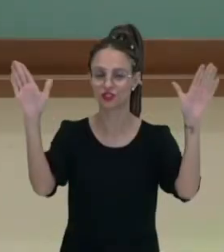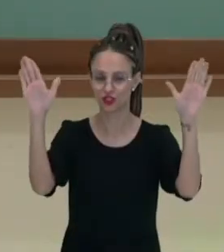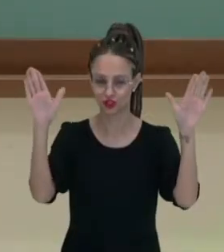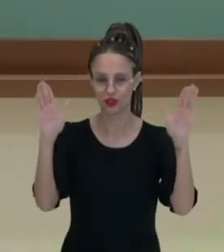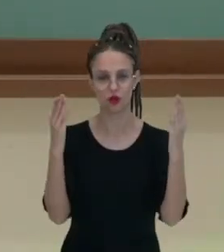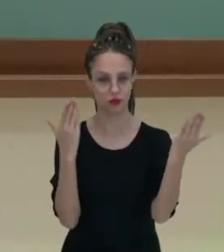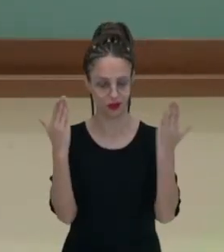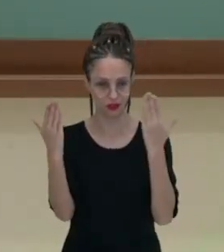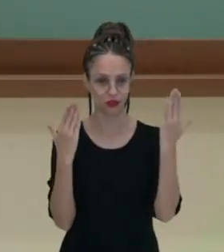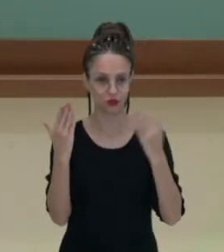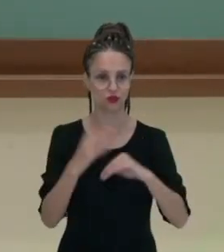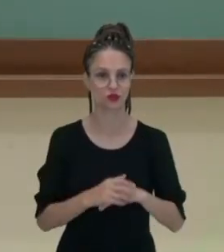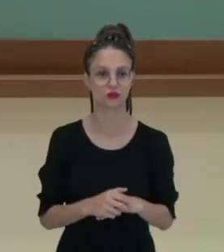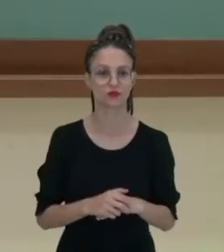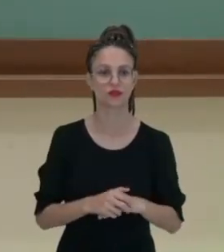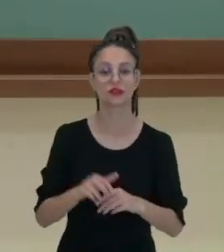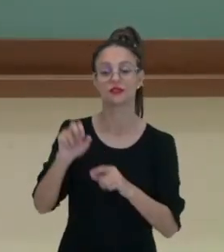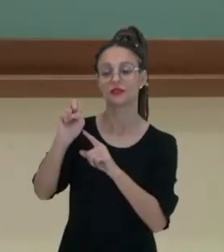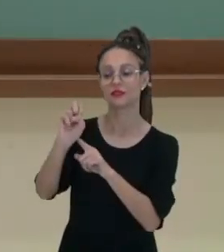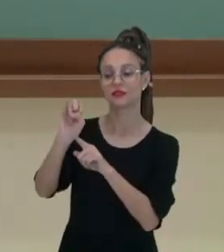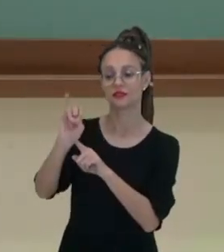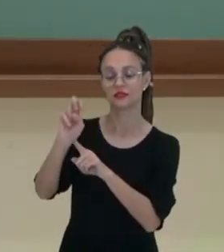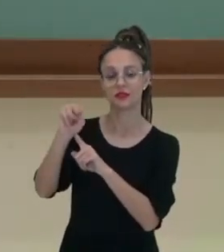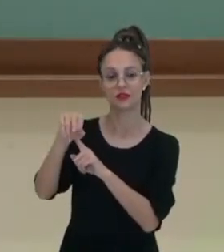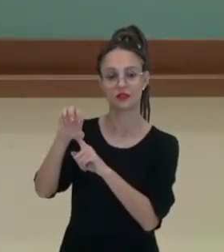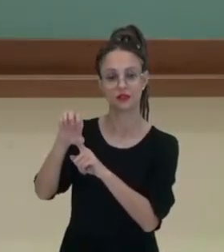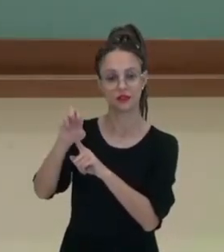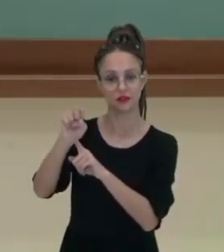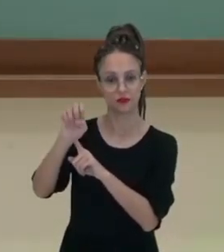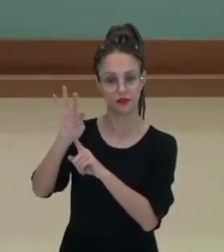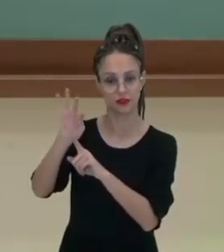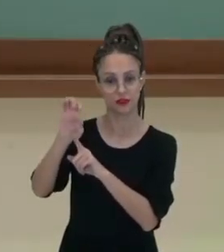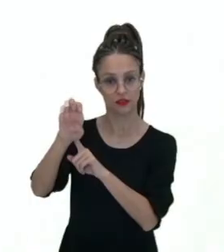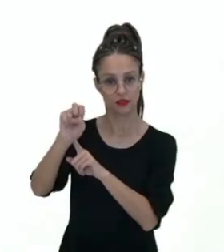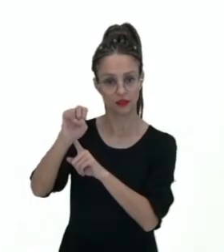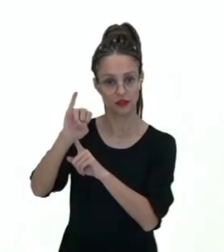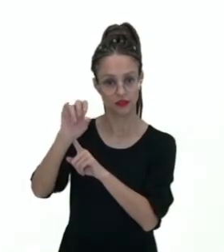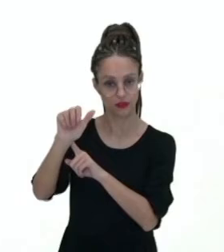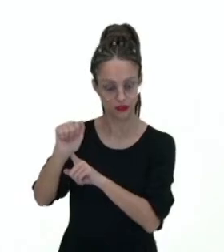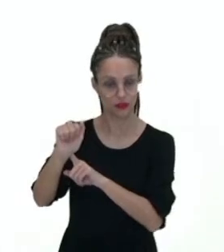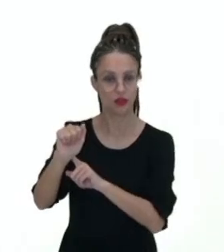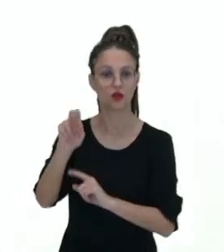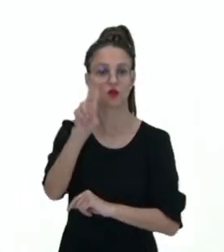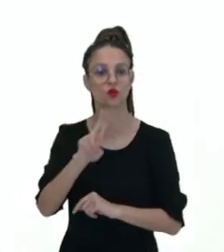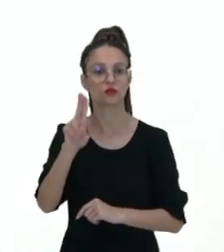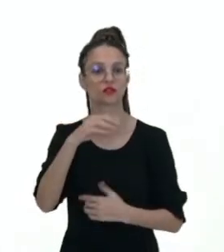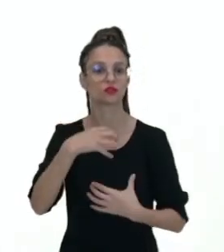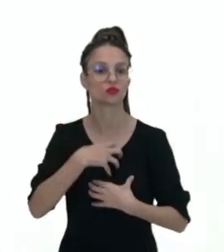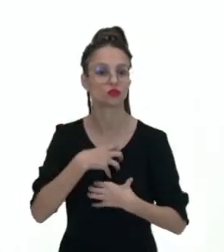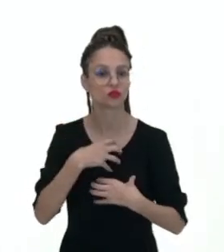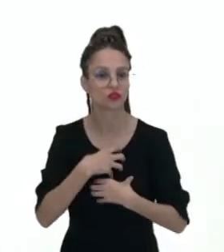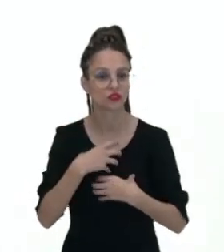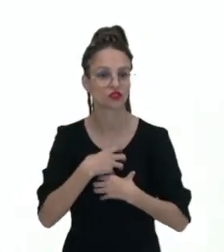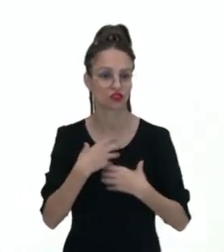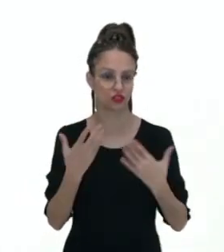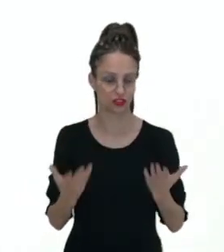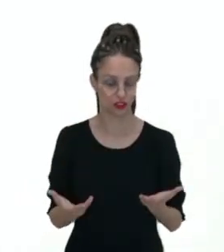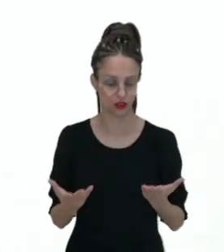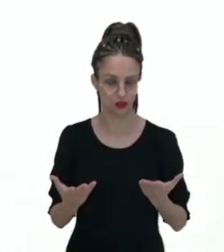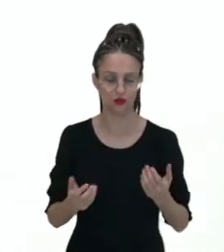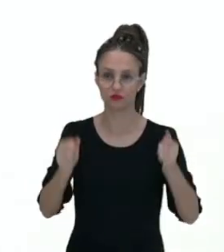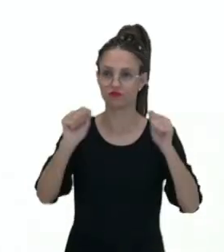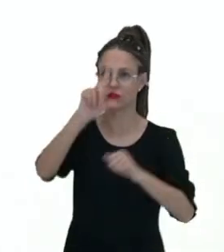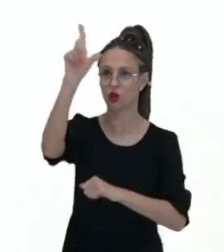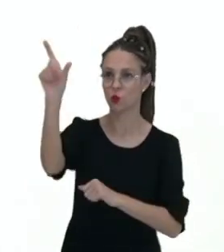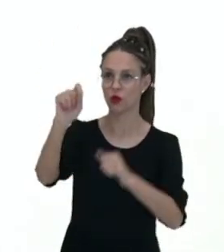comparando. A sinestesia, né? Então, usando os sentidos. Banhou-se todo em